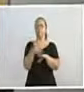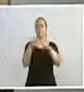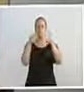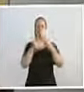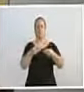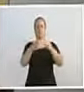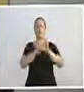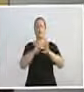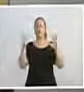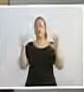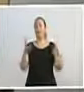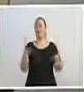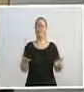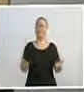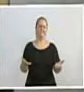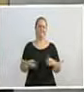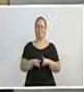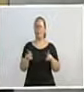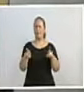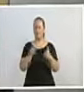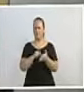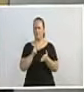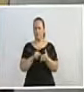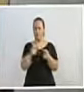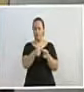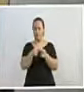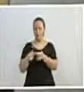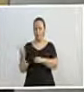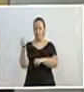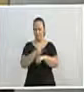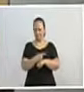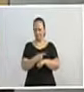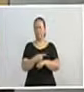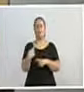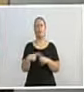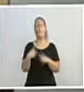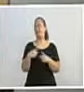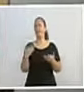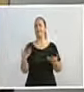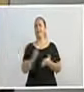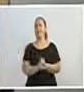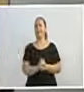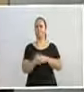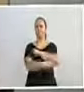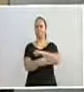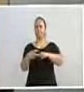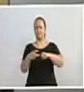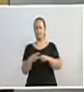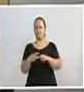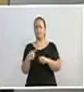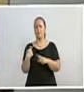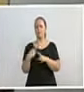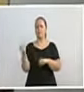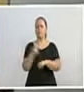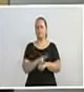dúvida, que afastaram a presidenta, não por crimes de responsabilidade, e sim pela opinião